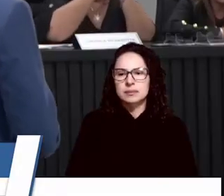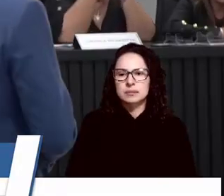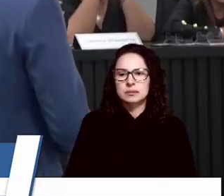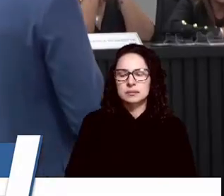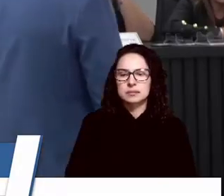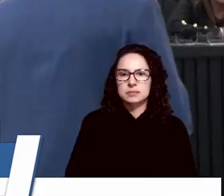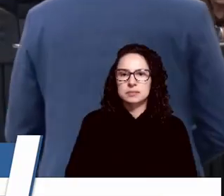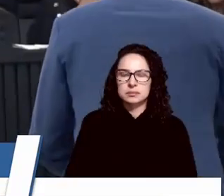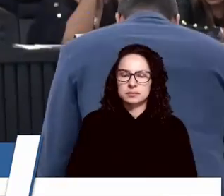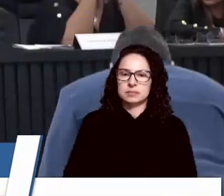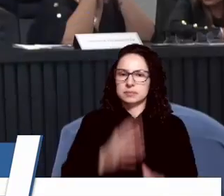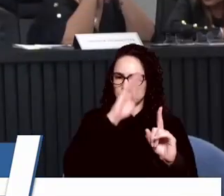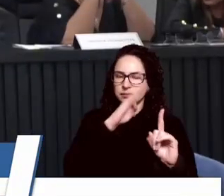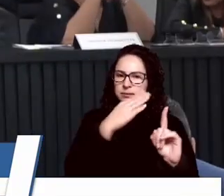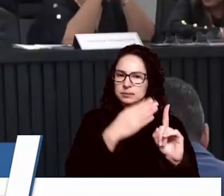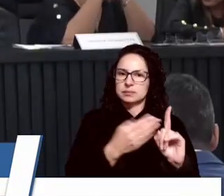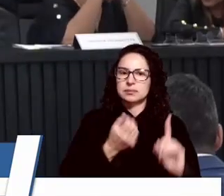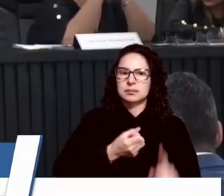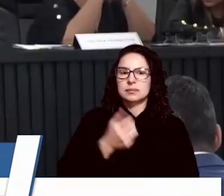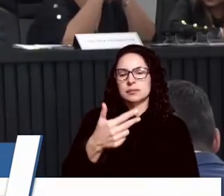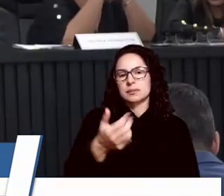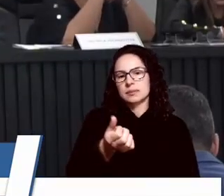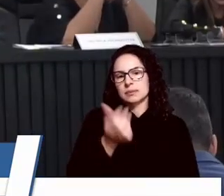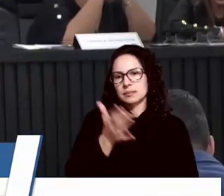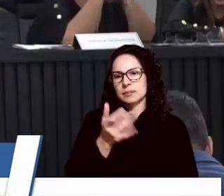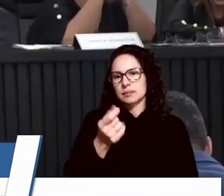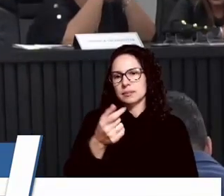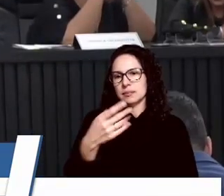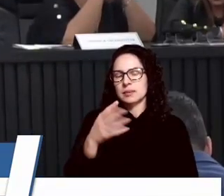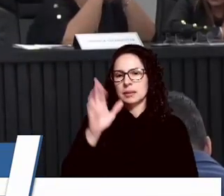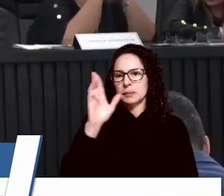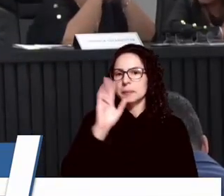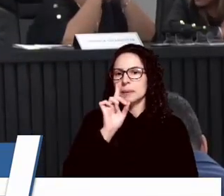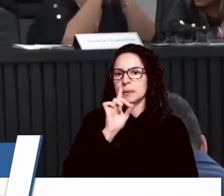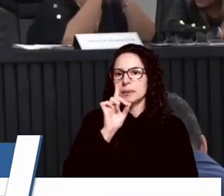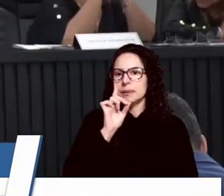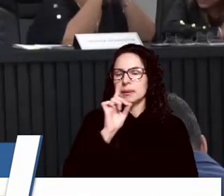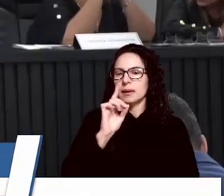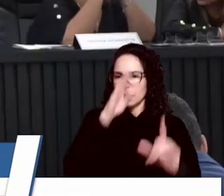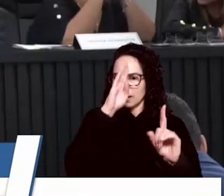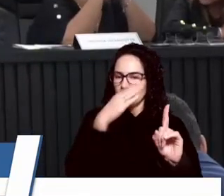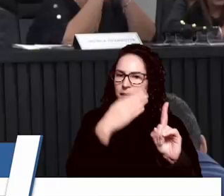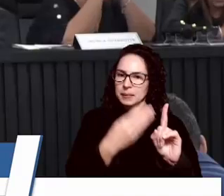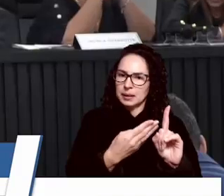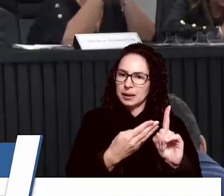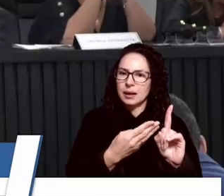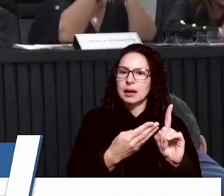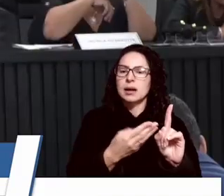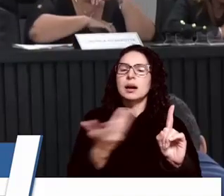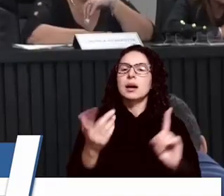Moção de aplausos número 36/2024, autoria Daniel Bassi. Moção de aplausos e congratulações ao